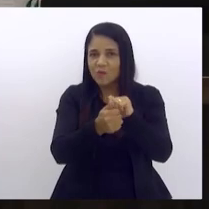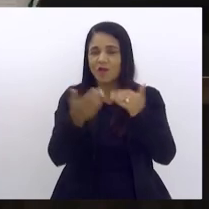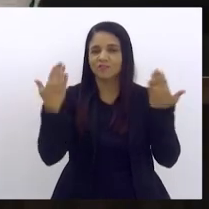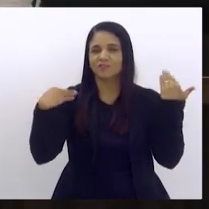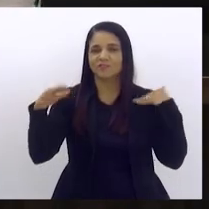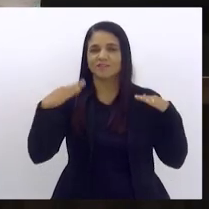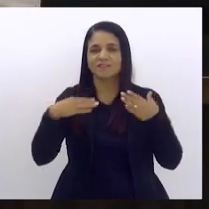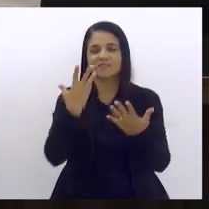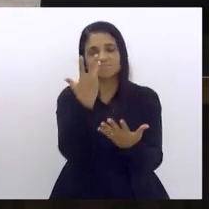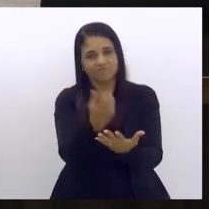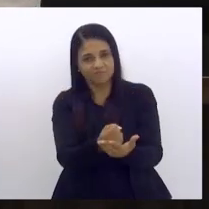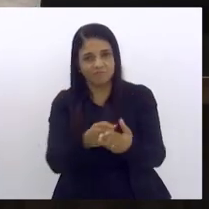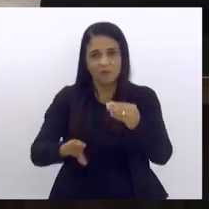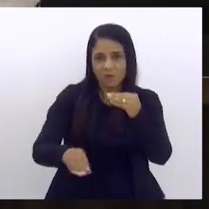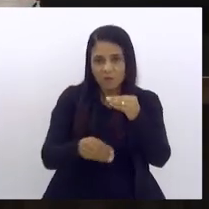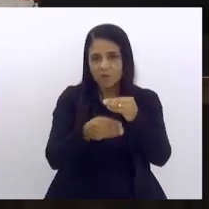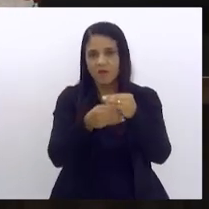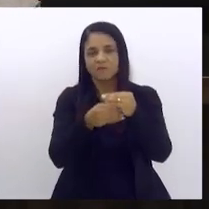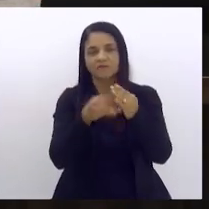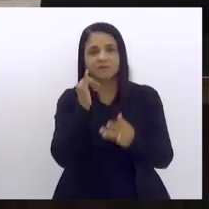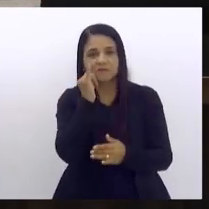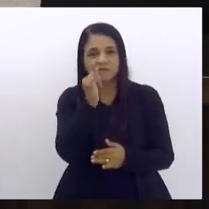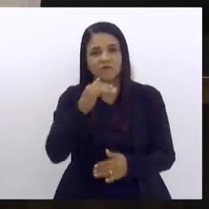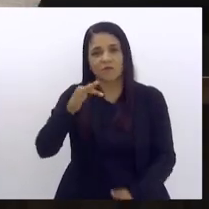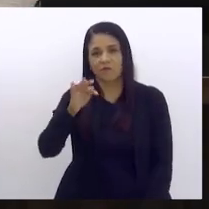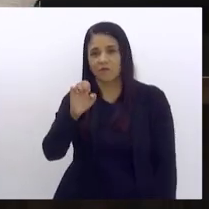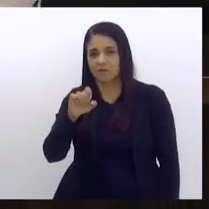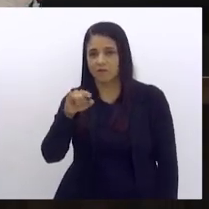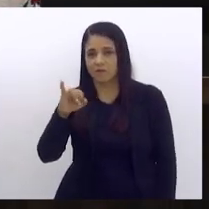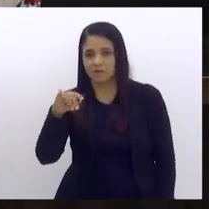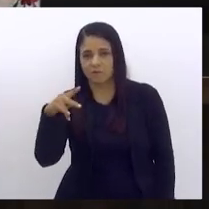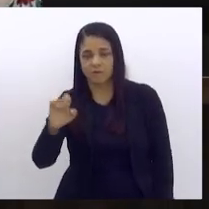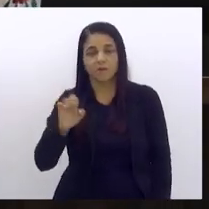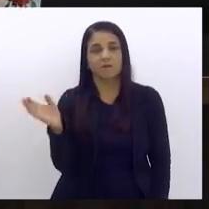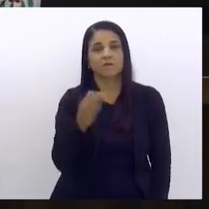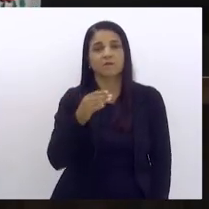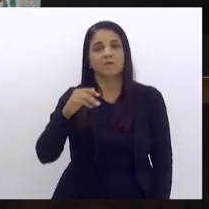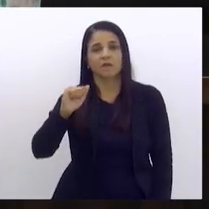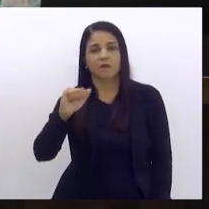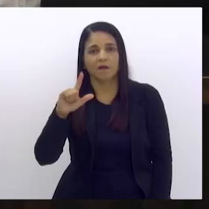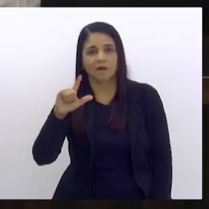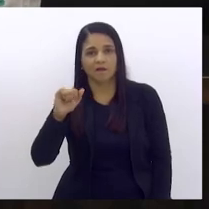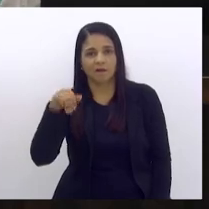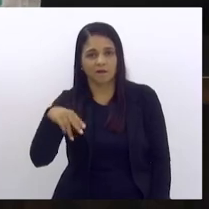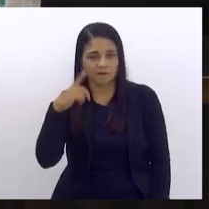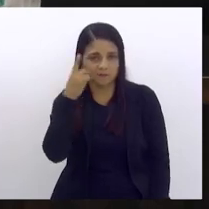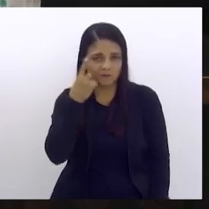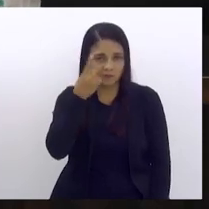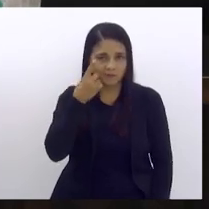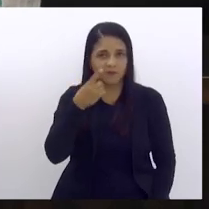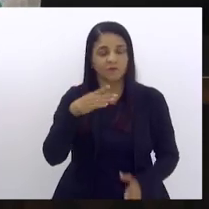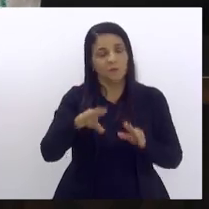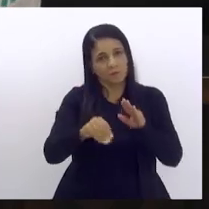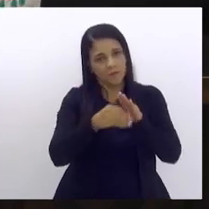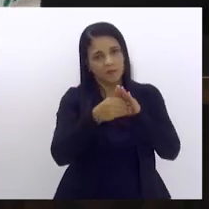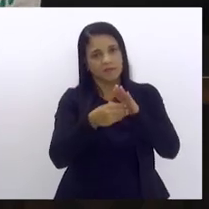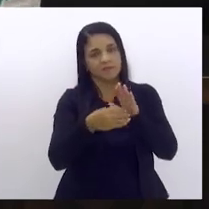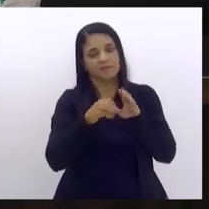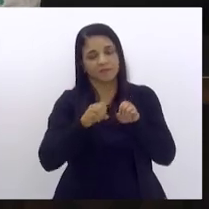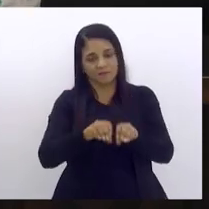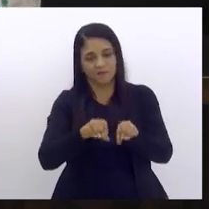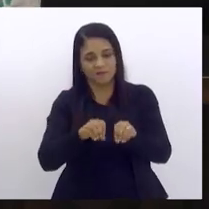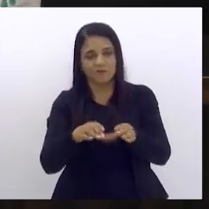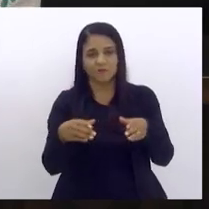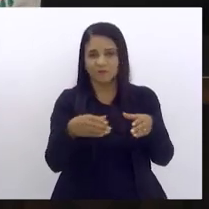favorável com emendas. Relatores, deputados Filipinho Raves e Alan Lopes. Pendendo de pareceres das comissões de Educação e